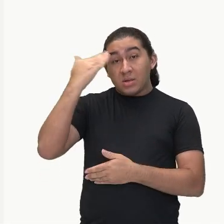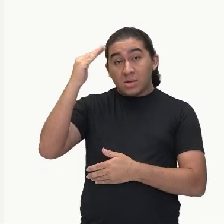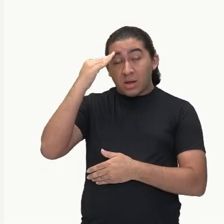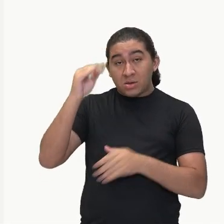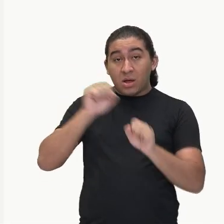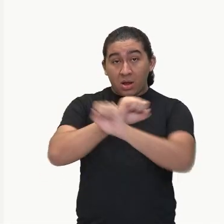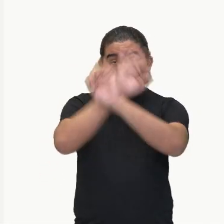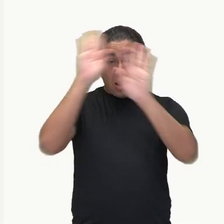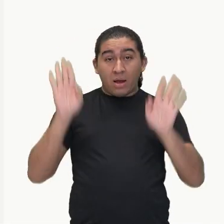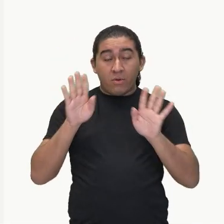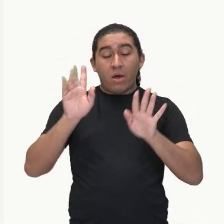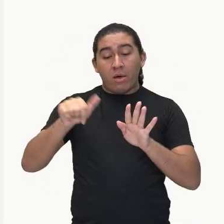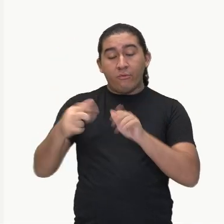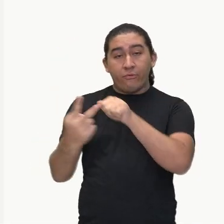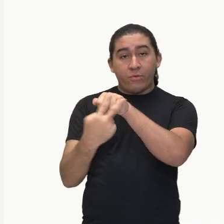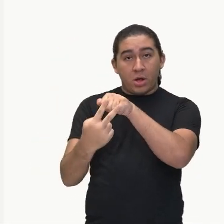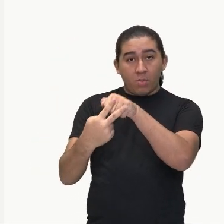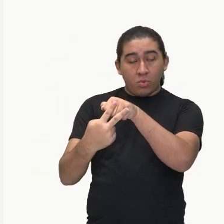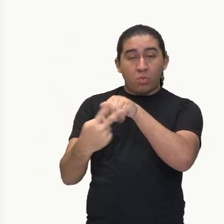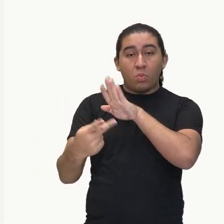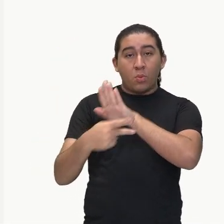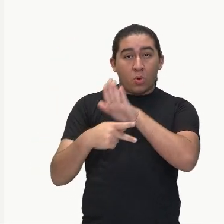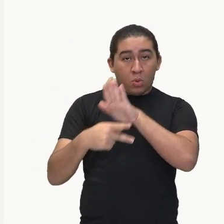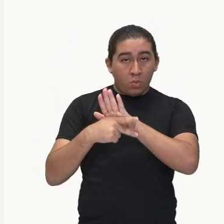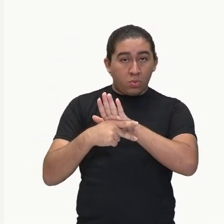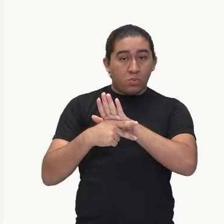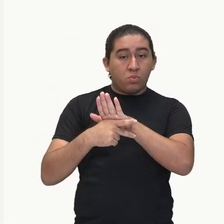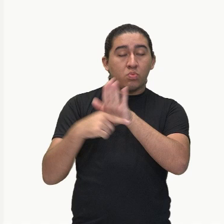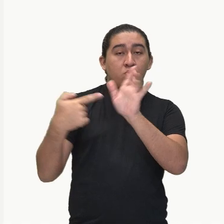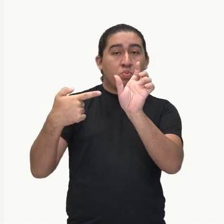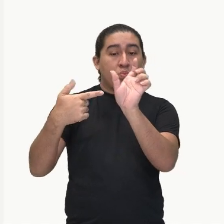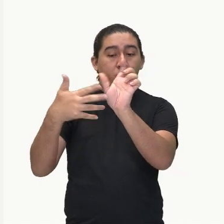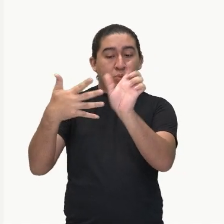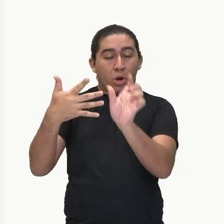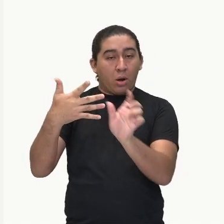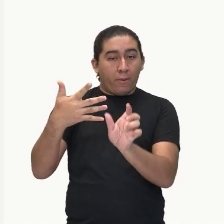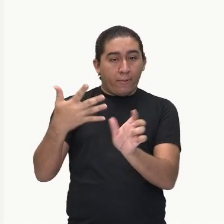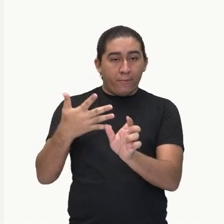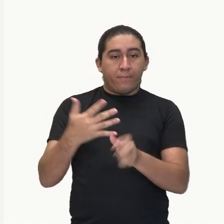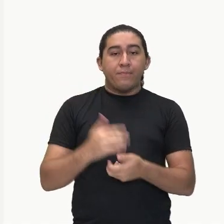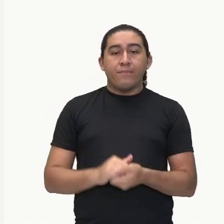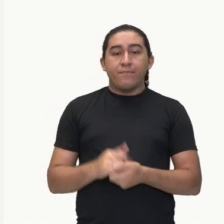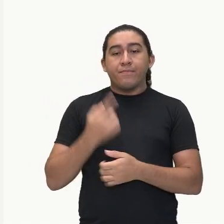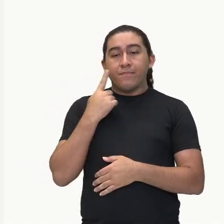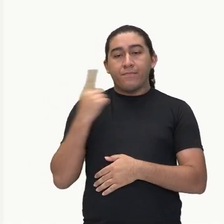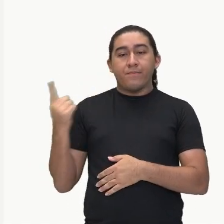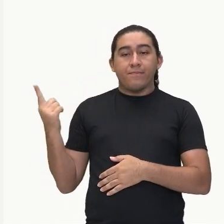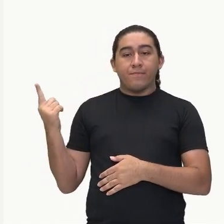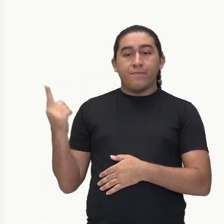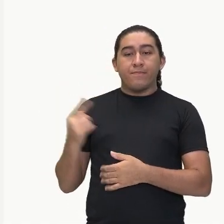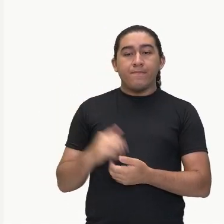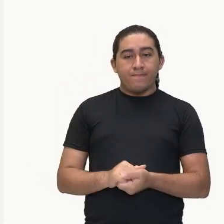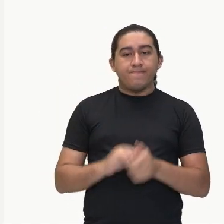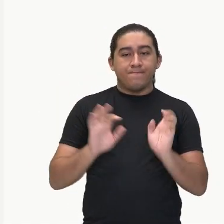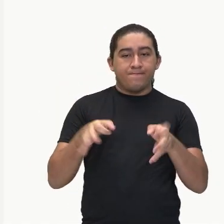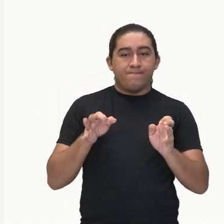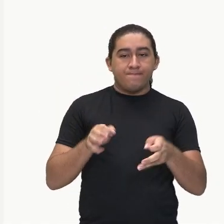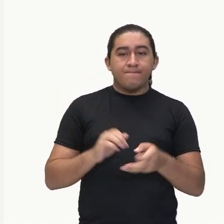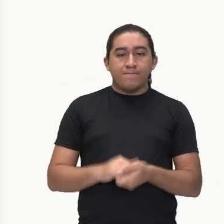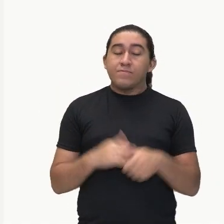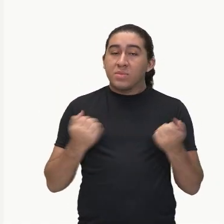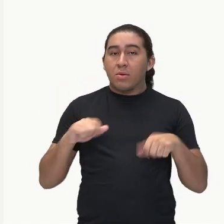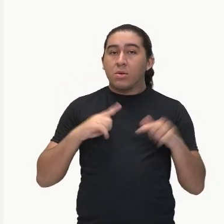no plural, certo? Os Estados Unidos, certo? Tem que